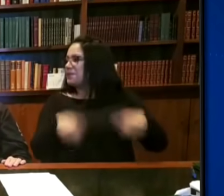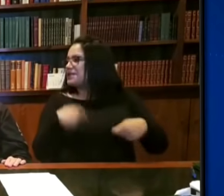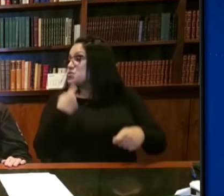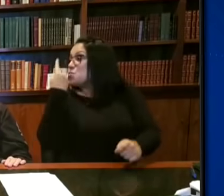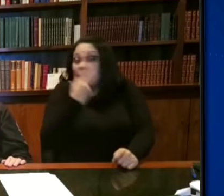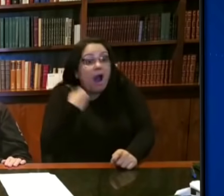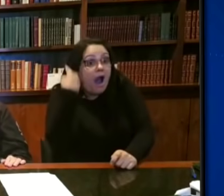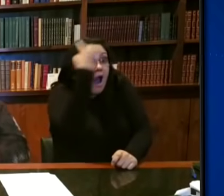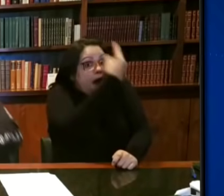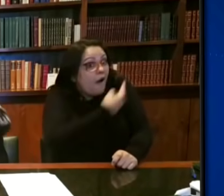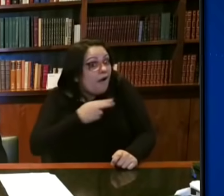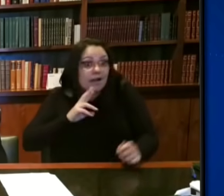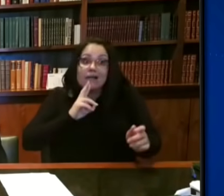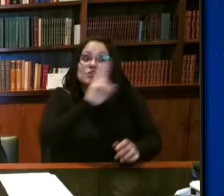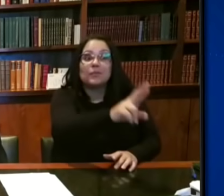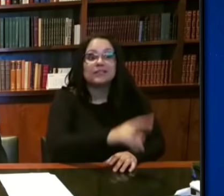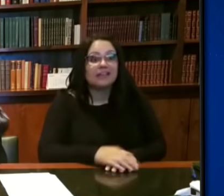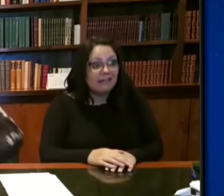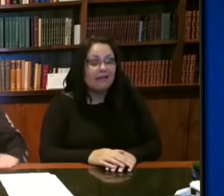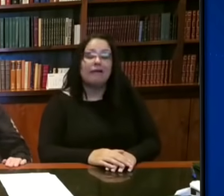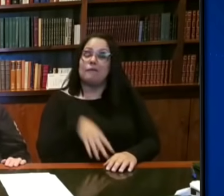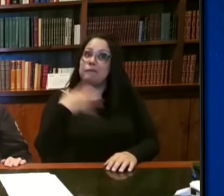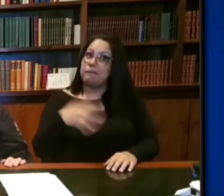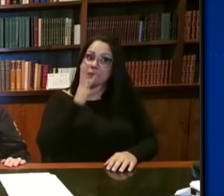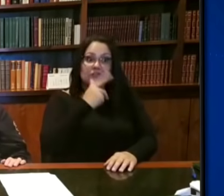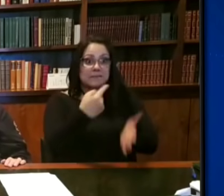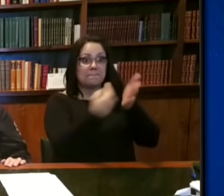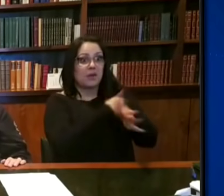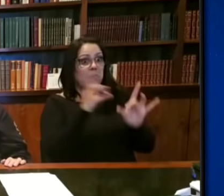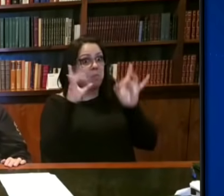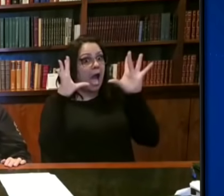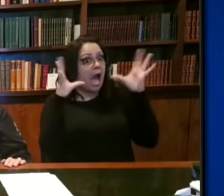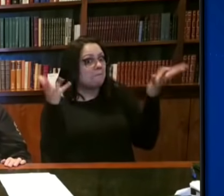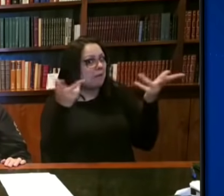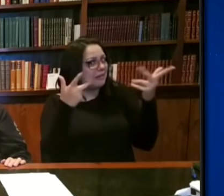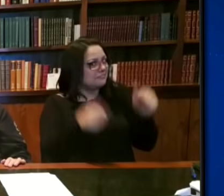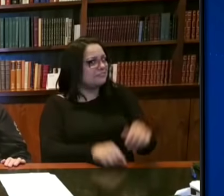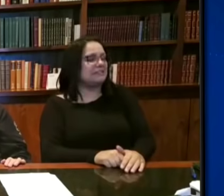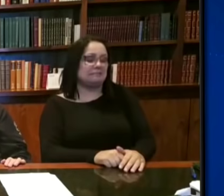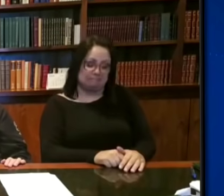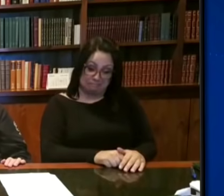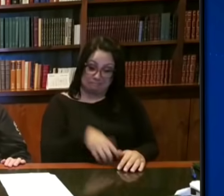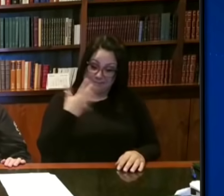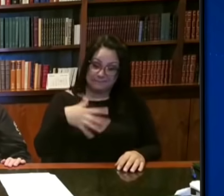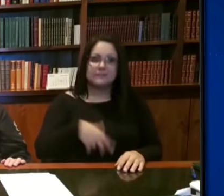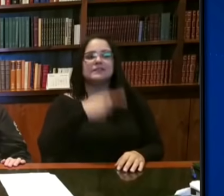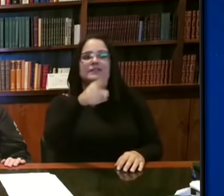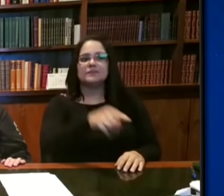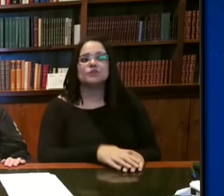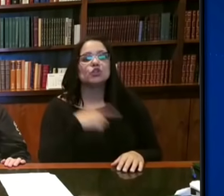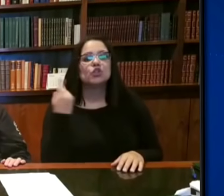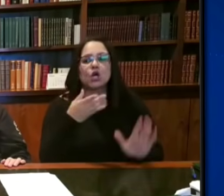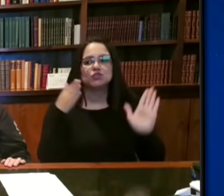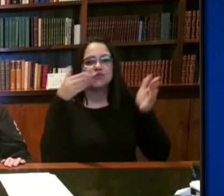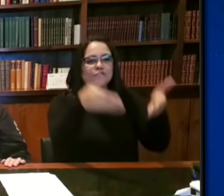especial. Vocês são muito bons. Eu impresso, Paulo Guedes. As perguntas são espetaculares. Mas, Fiuza, isso é fundamental, porque o que, que acontece? O nosso